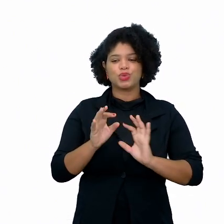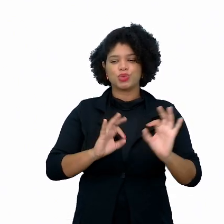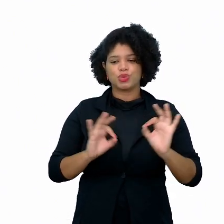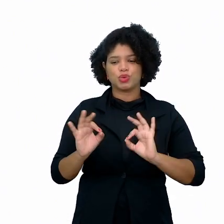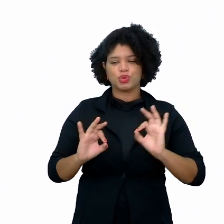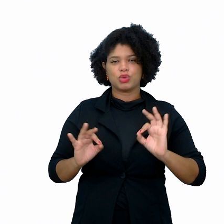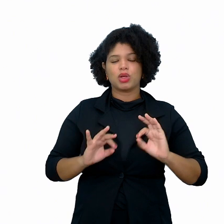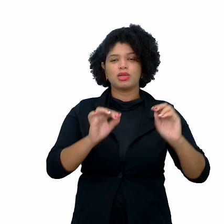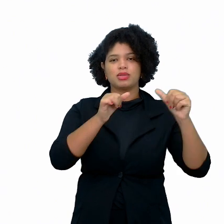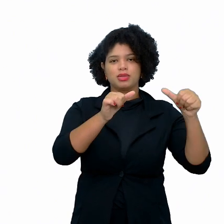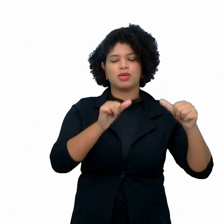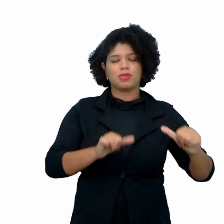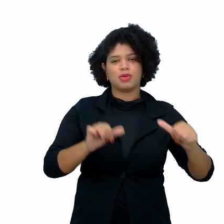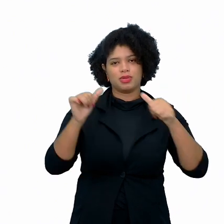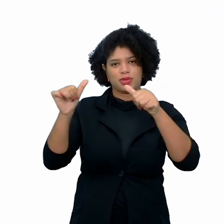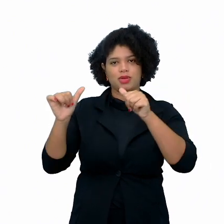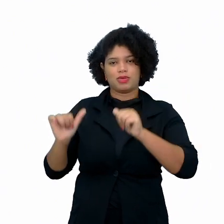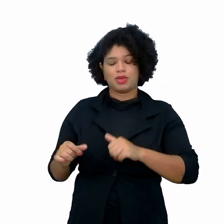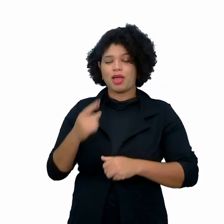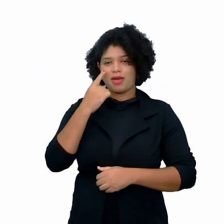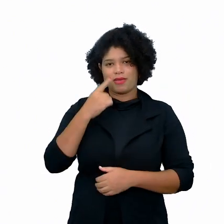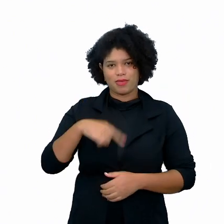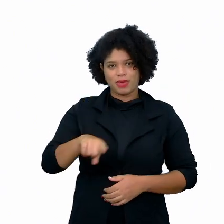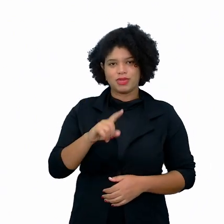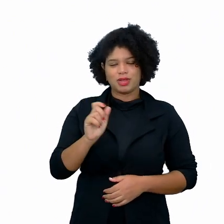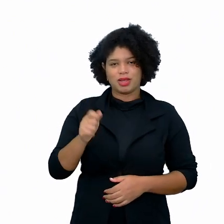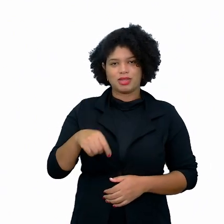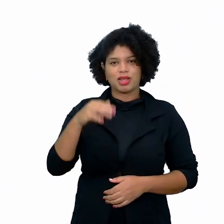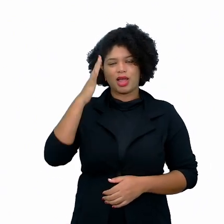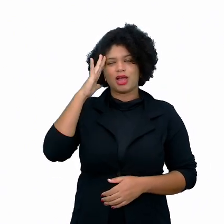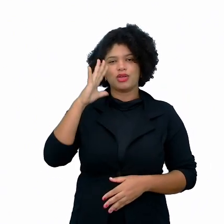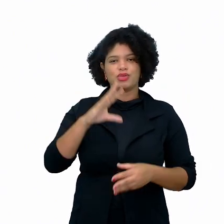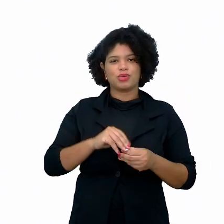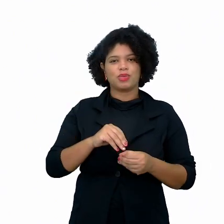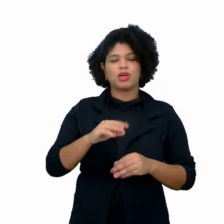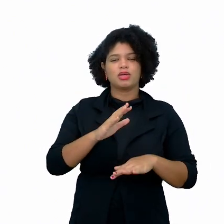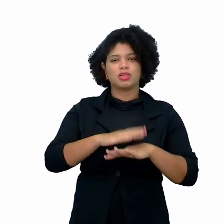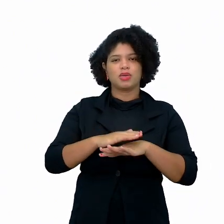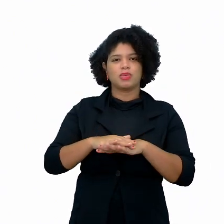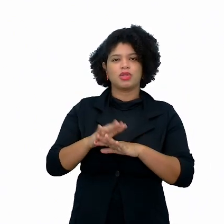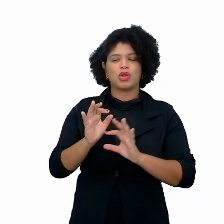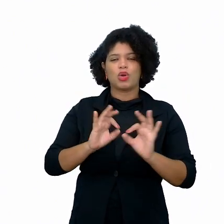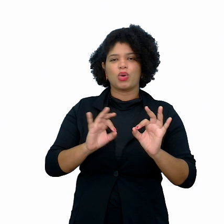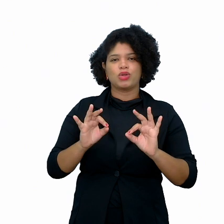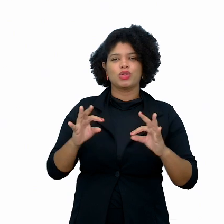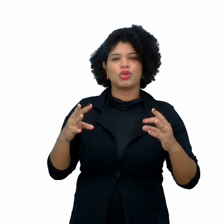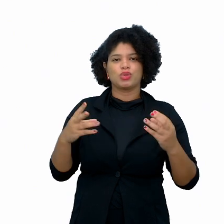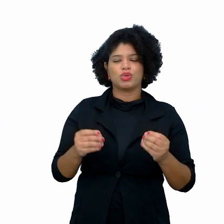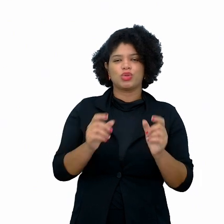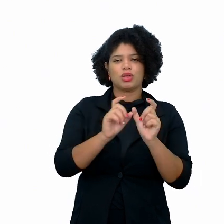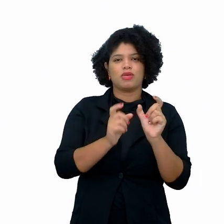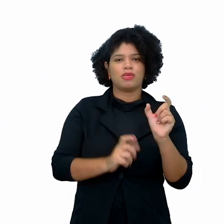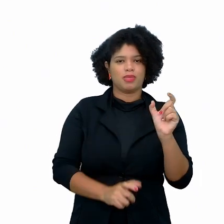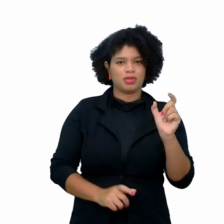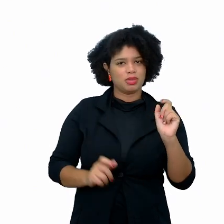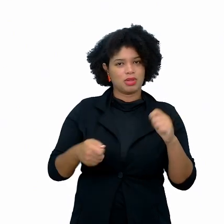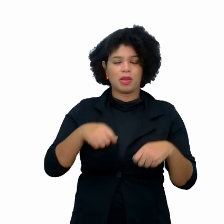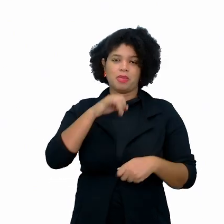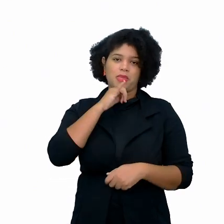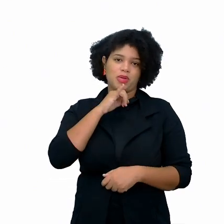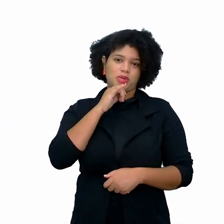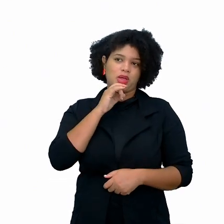desse mural. Aqui vocês irão definir como serão organizados então os verbetes, se